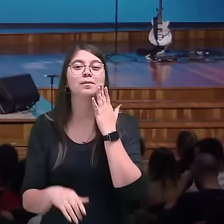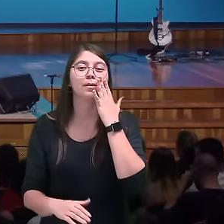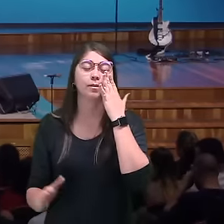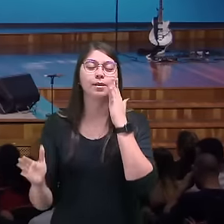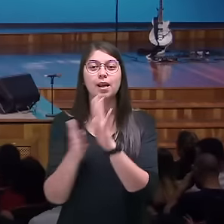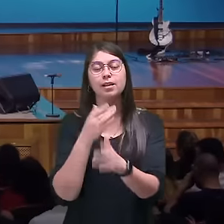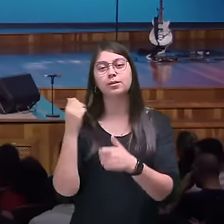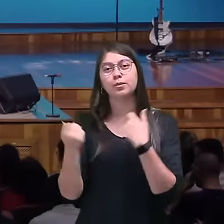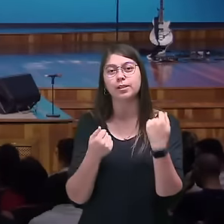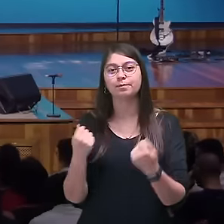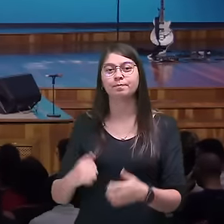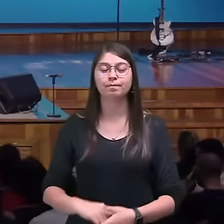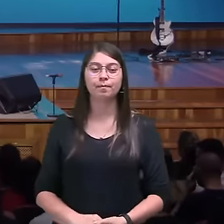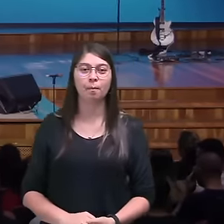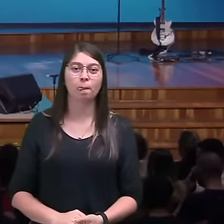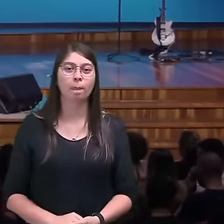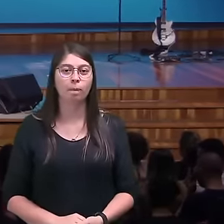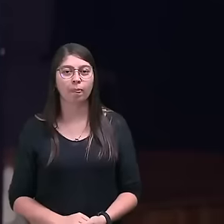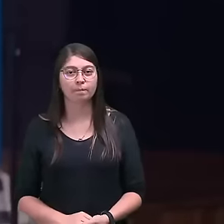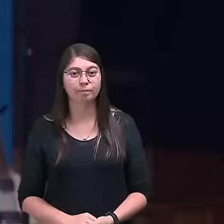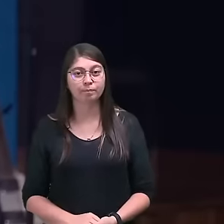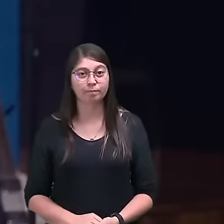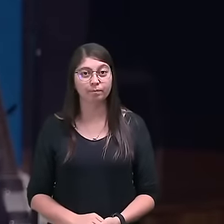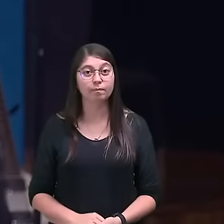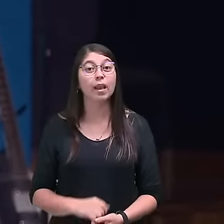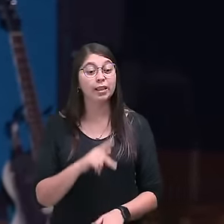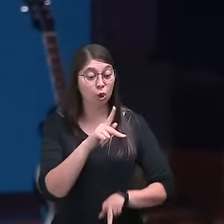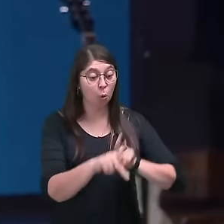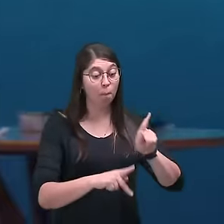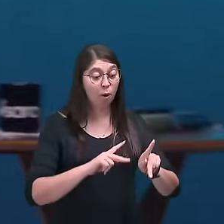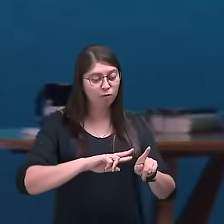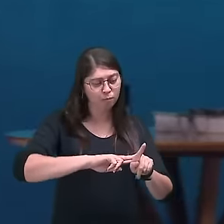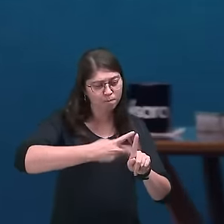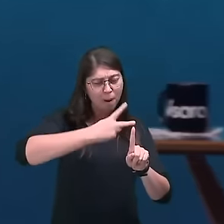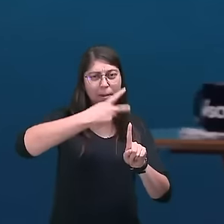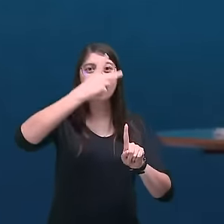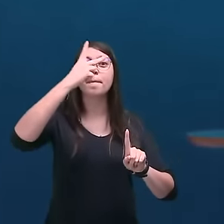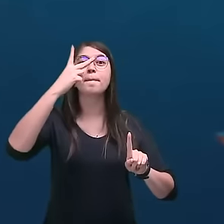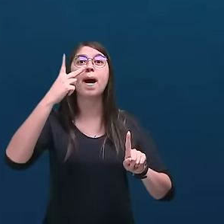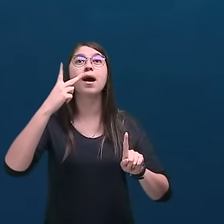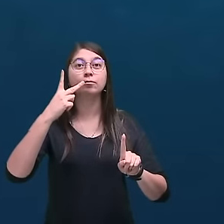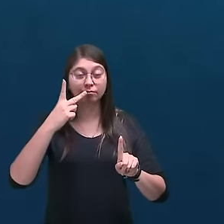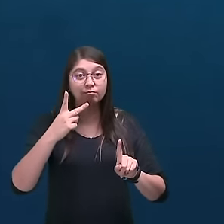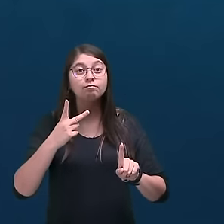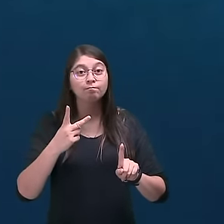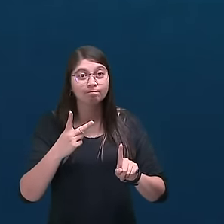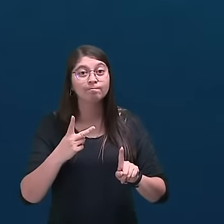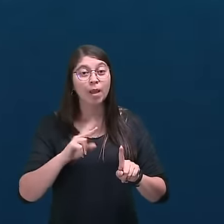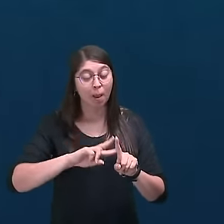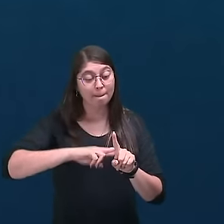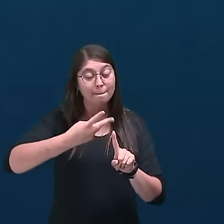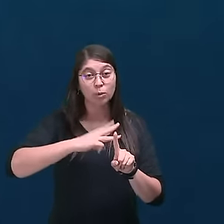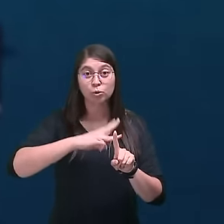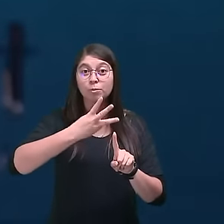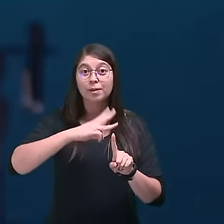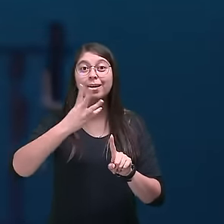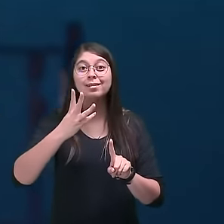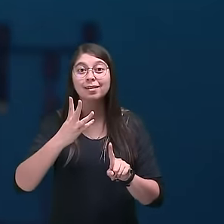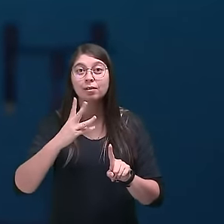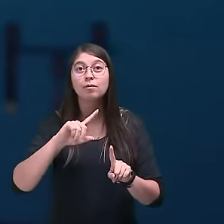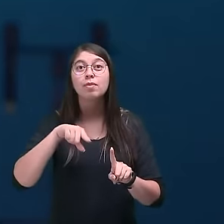Aleluia. El povo se multiplicava, el povo fructificava, ni toda multiplicação gera